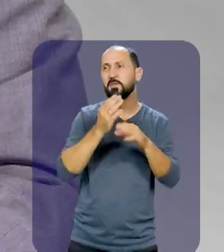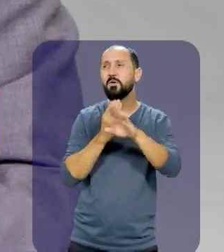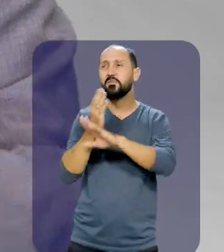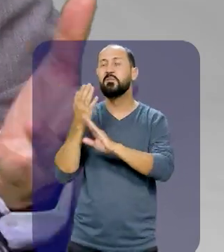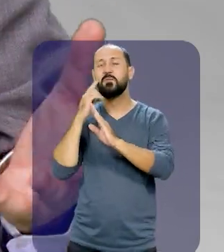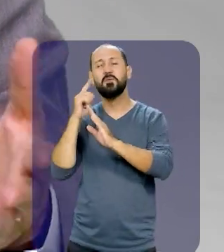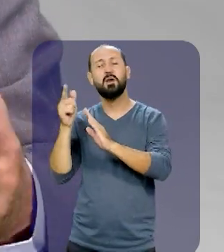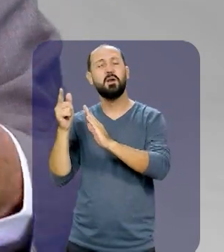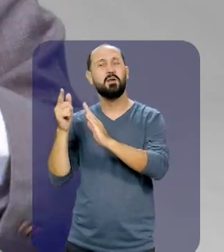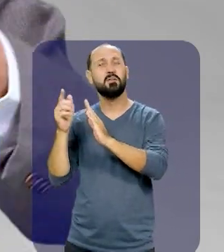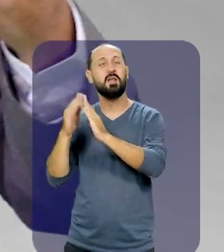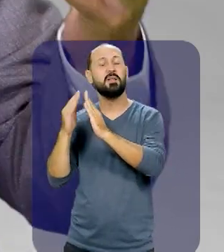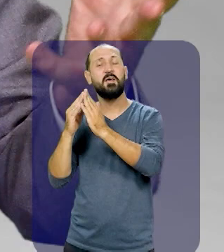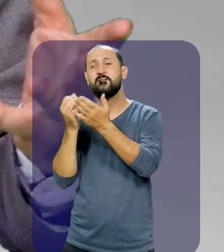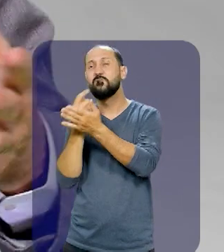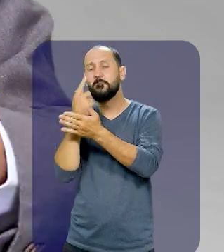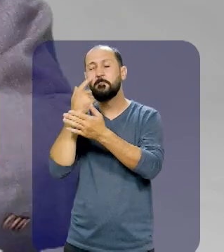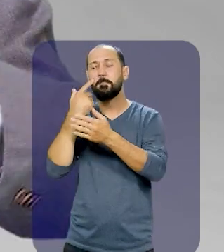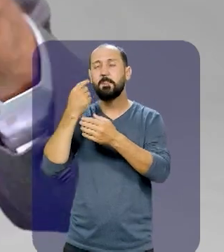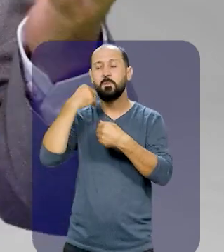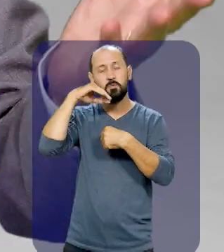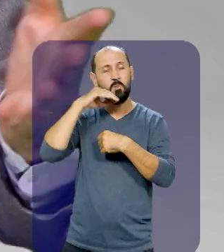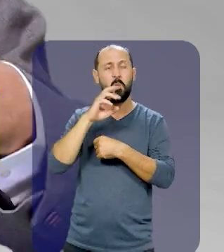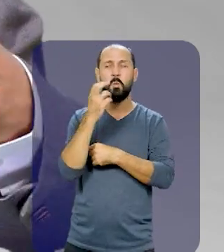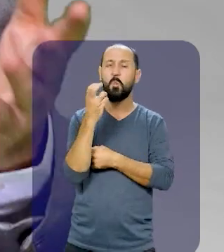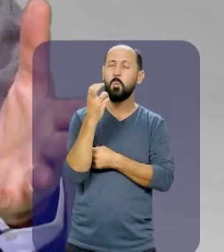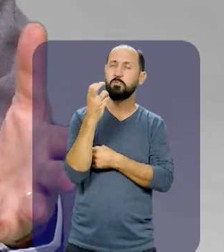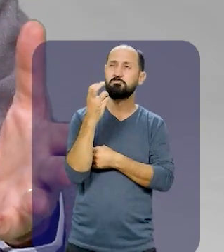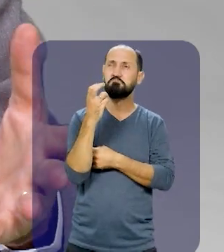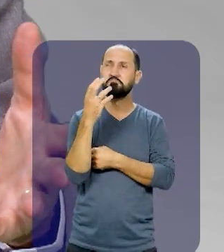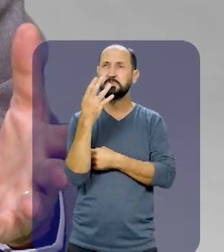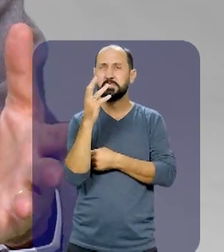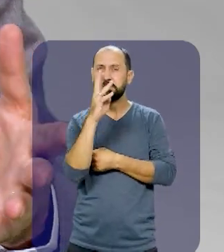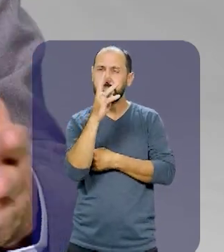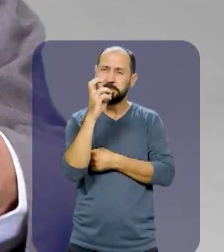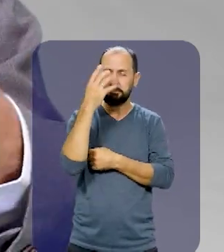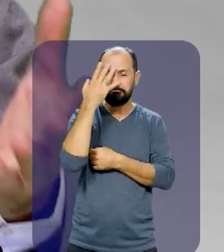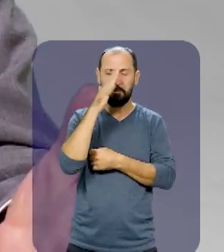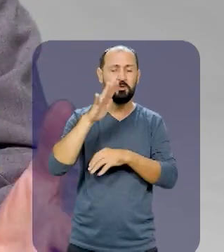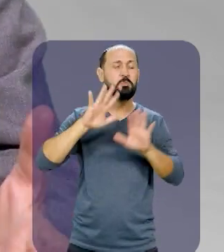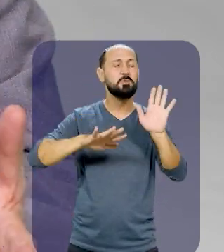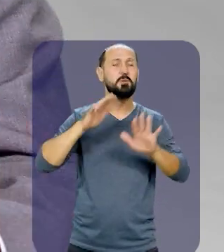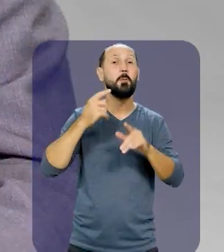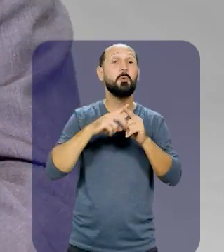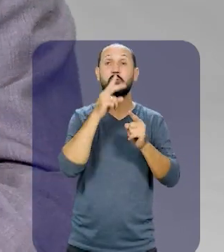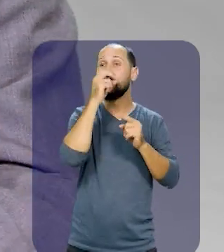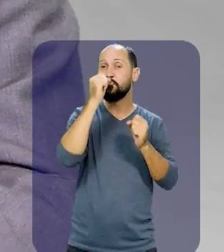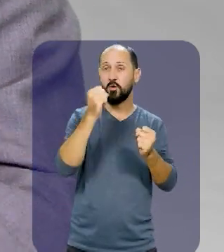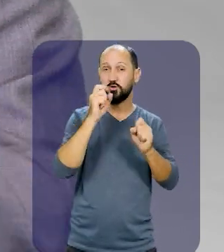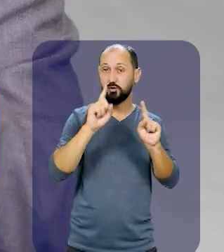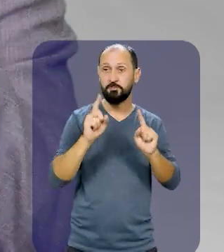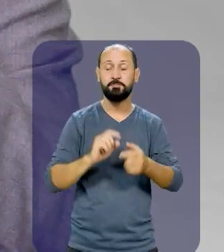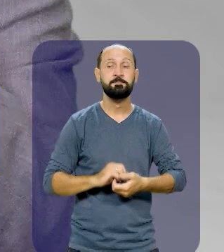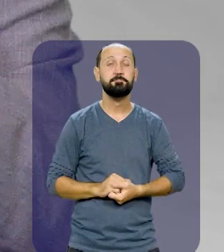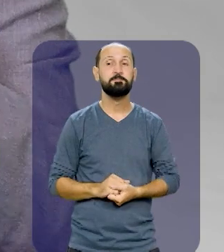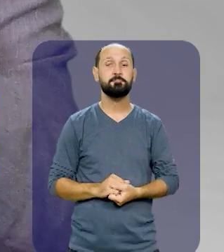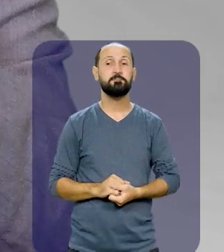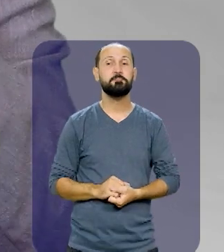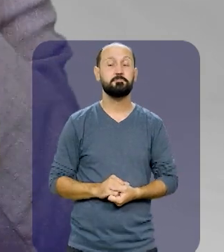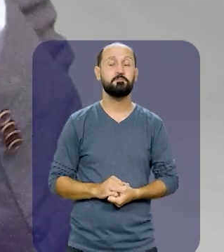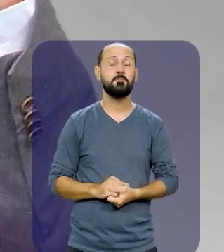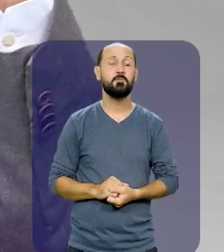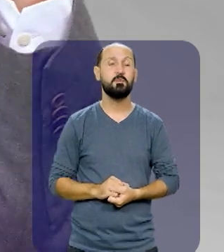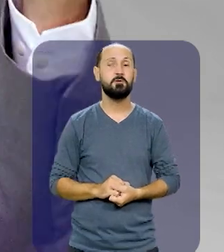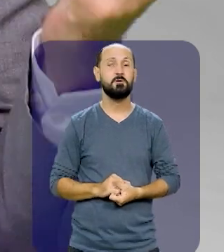lá na farmácia do seu Zé, uma Novalgina, 4, 5 dias, ele está bom, porque o vírus não é mais agressivo.